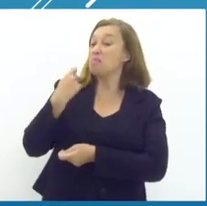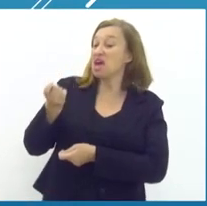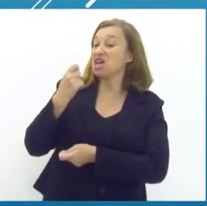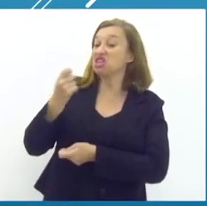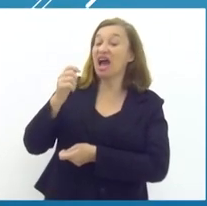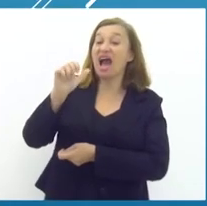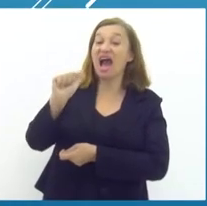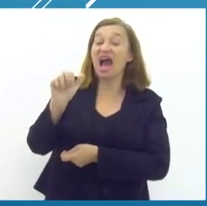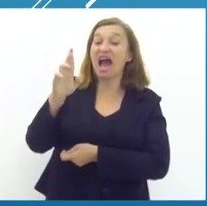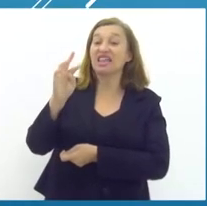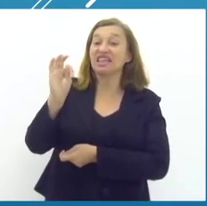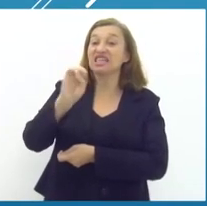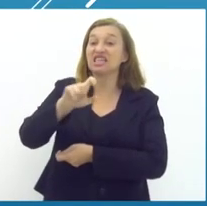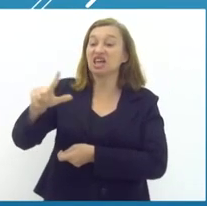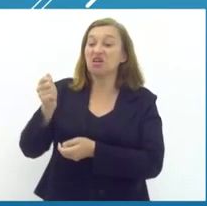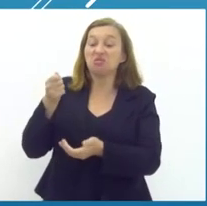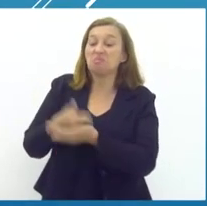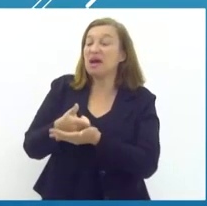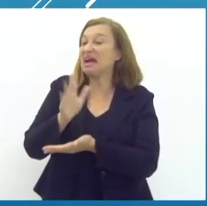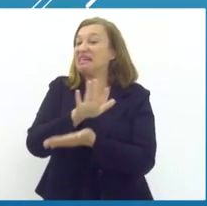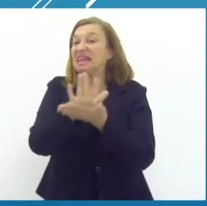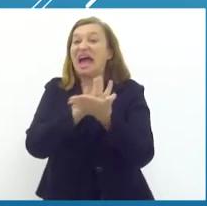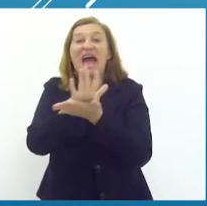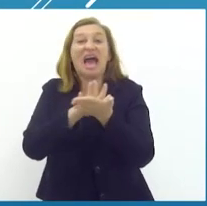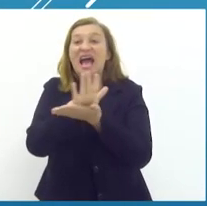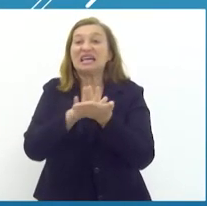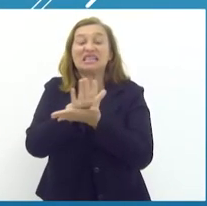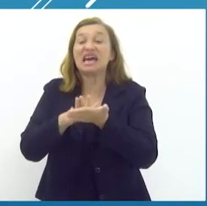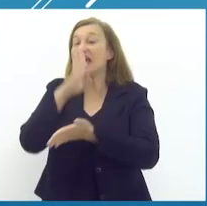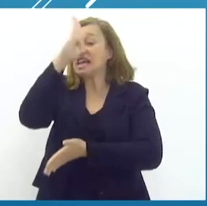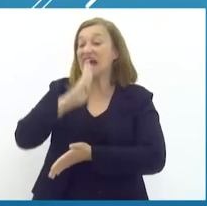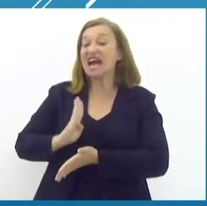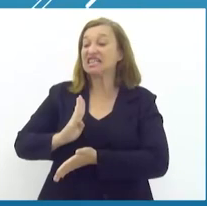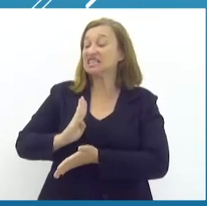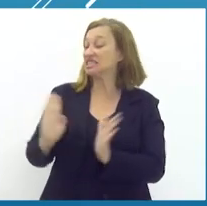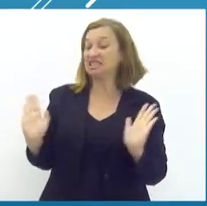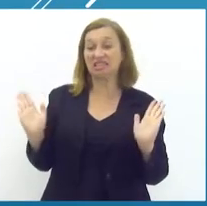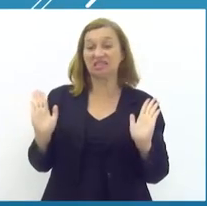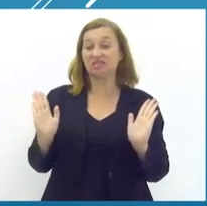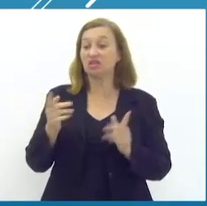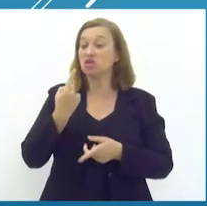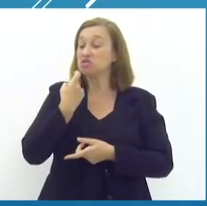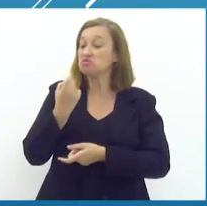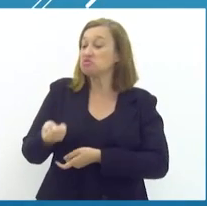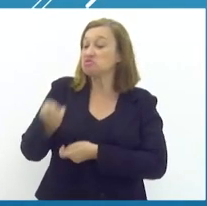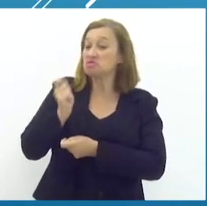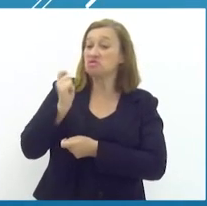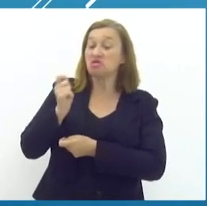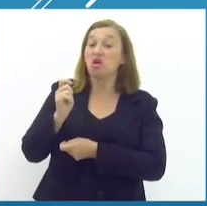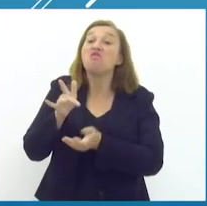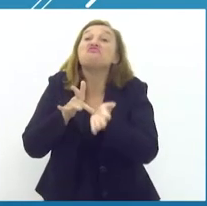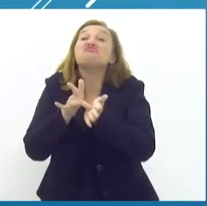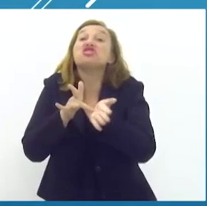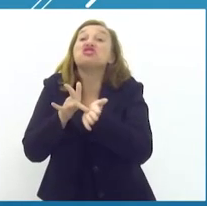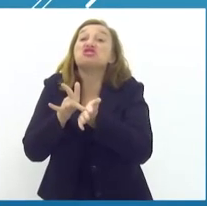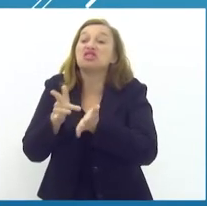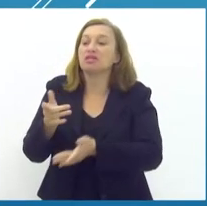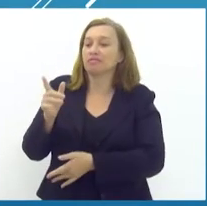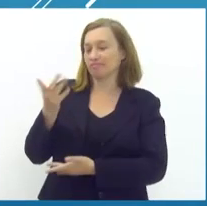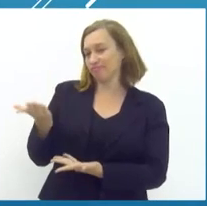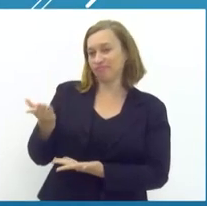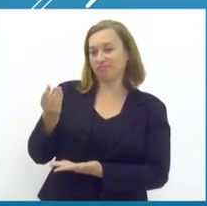aí pendura nela o Congo né uma tainha acabou-se vai tributar não